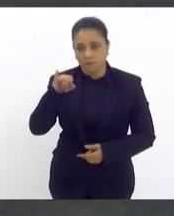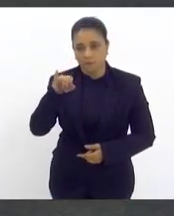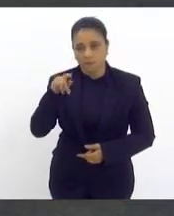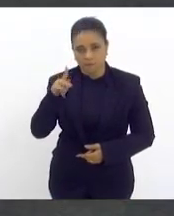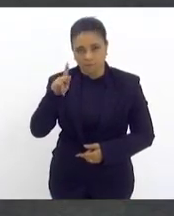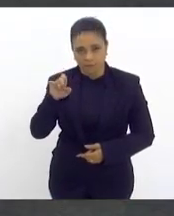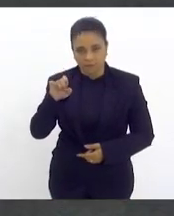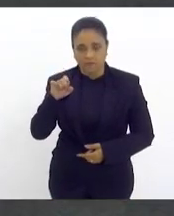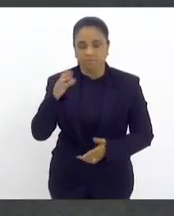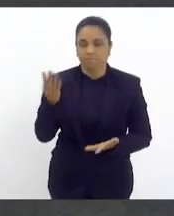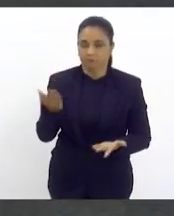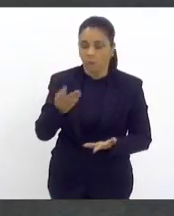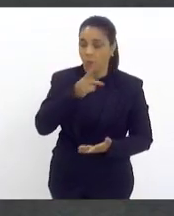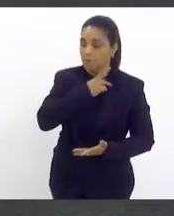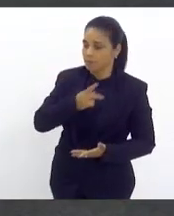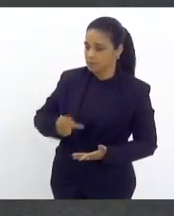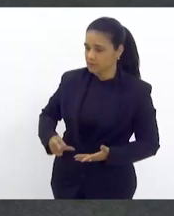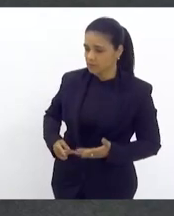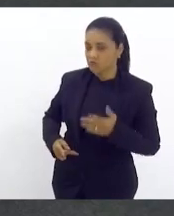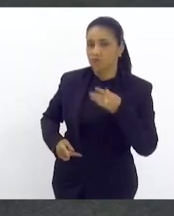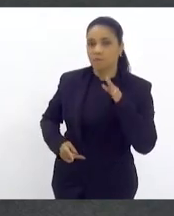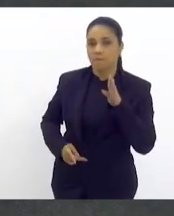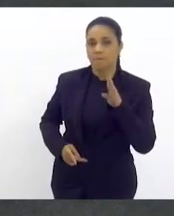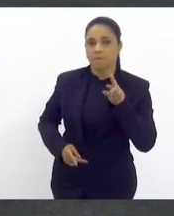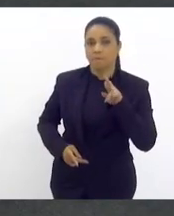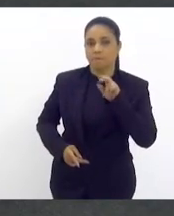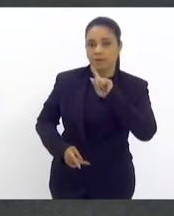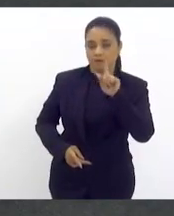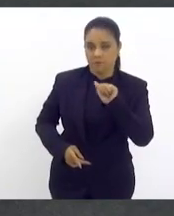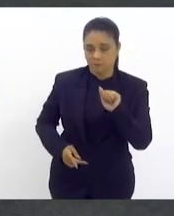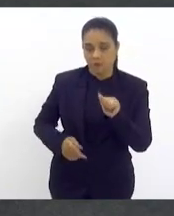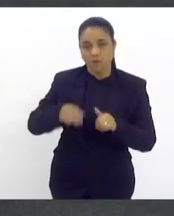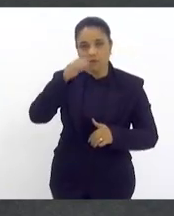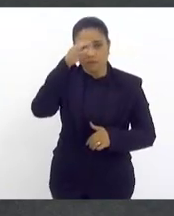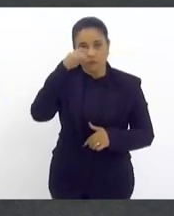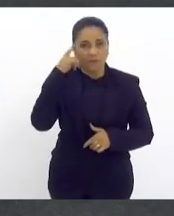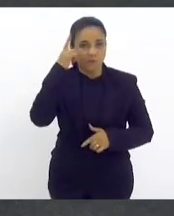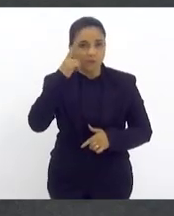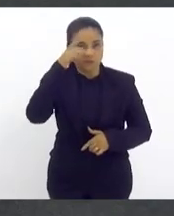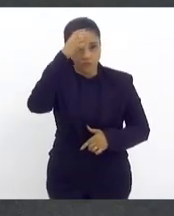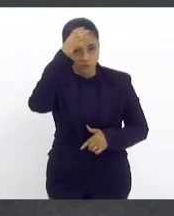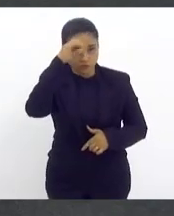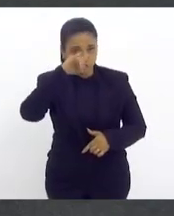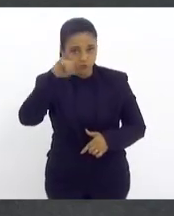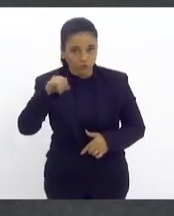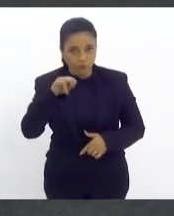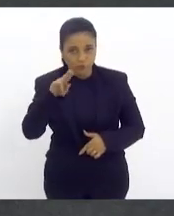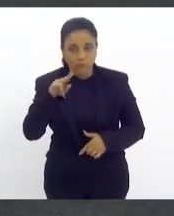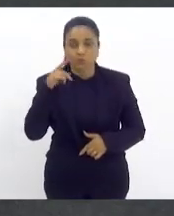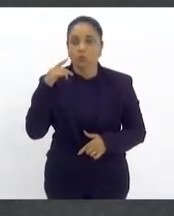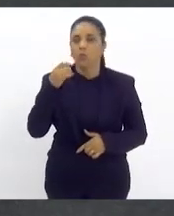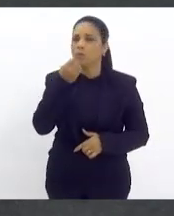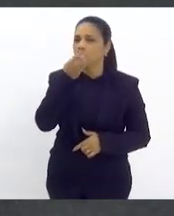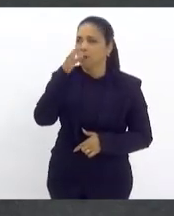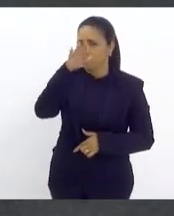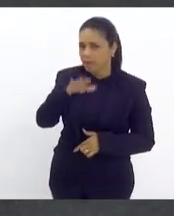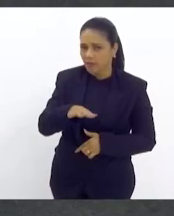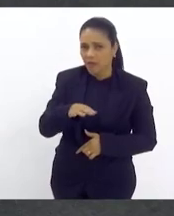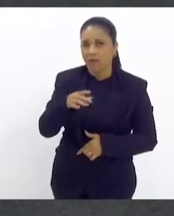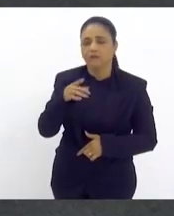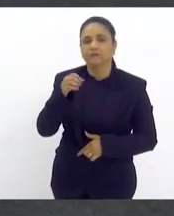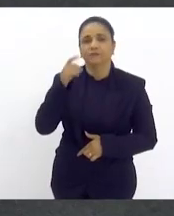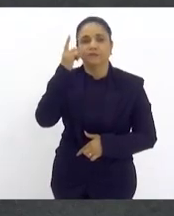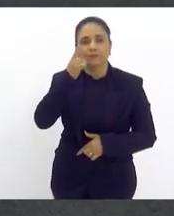e deputada tia Ju Boa tarde a vocês procurador Robson prazer Senador